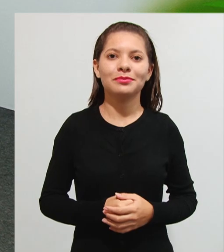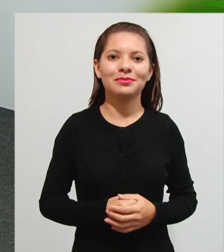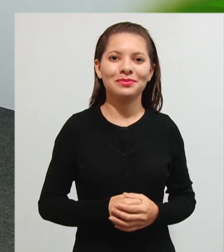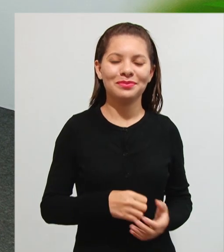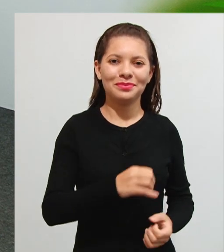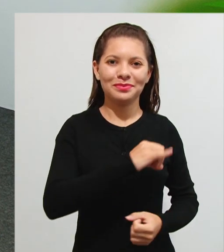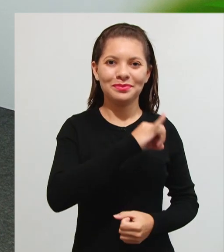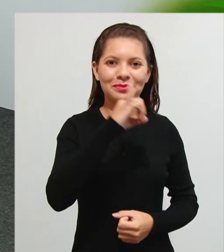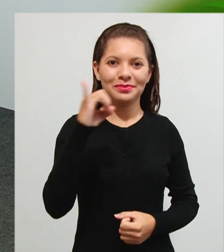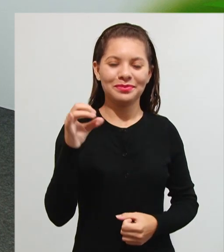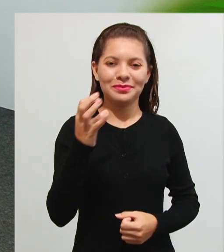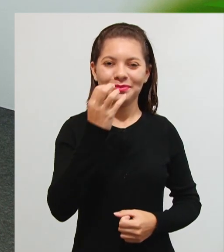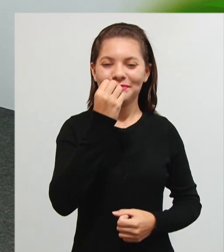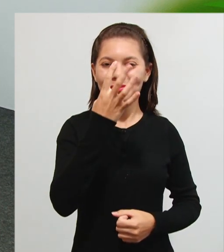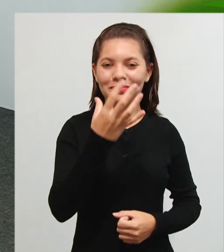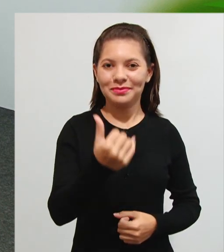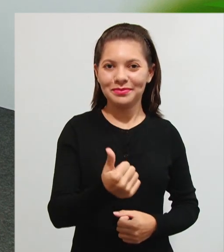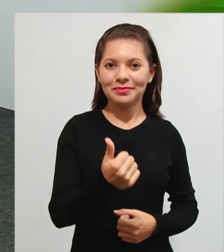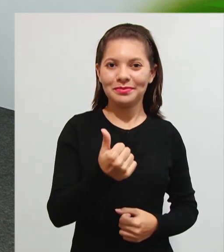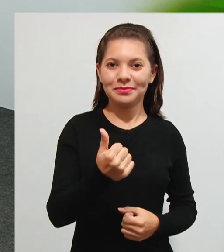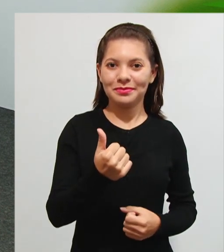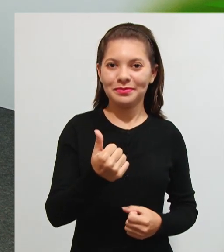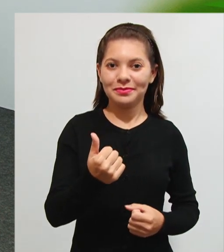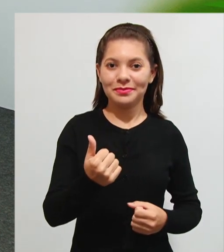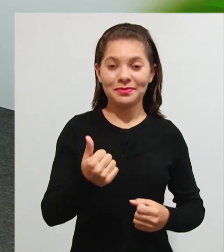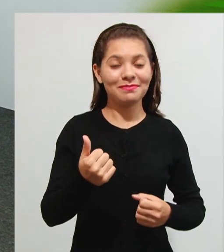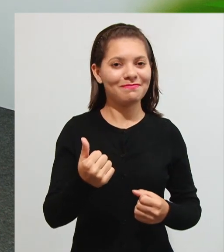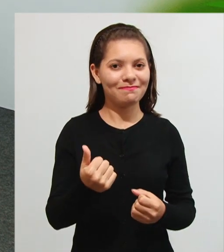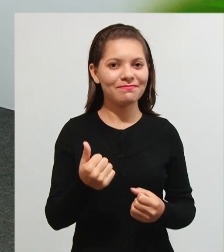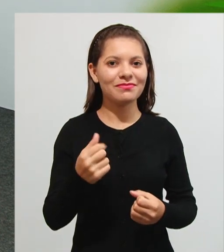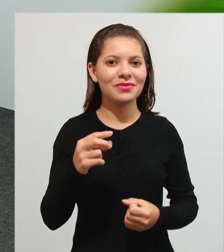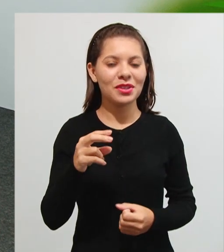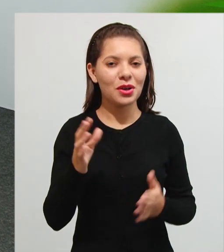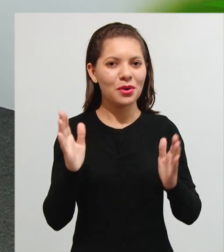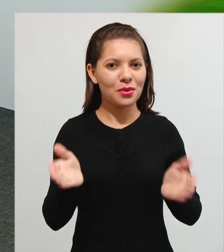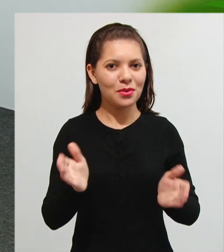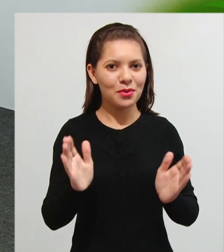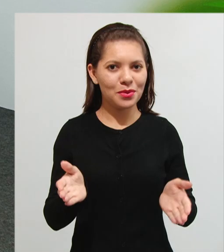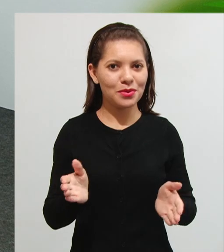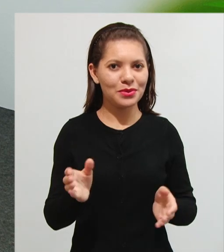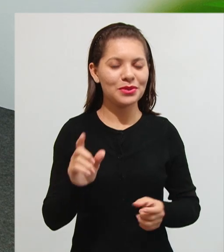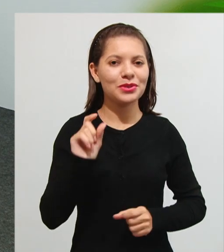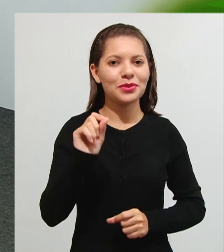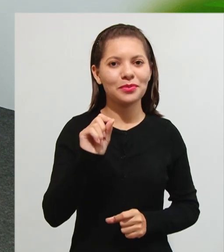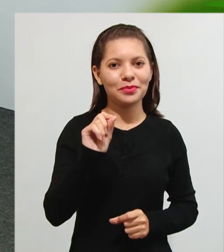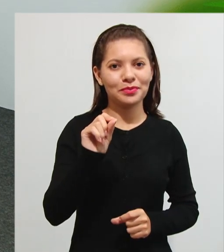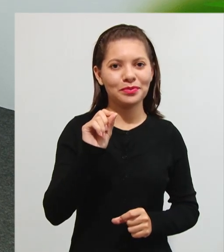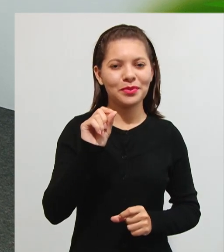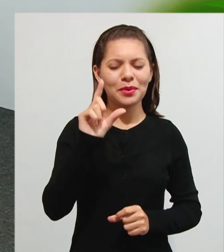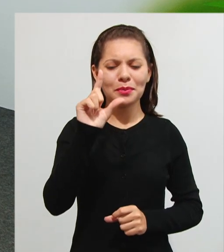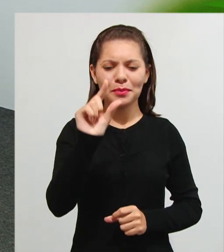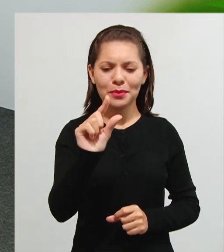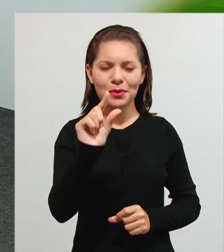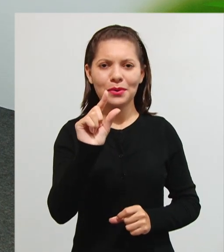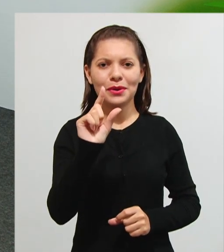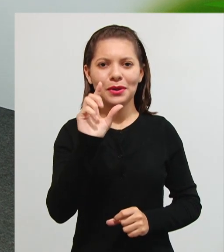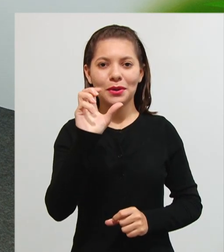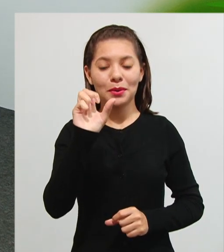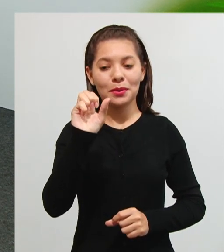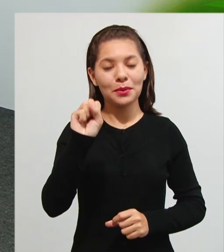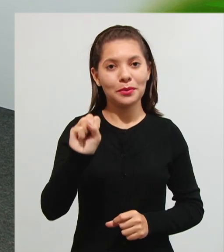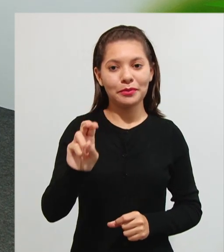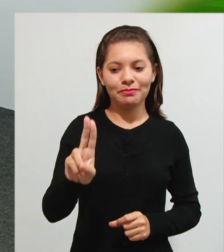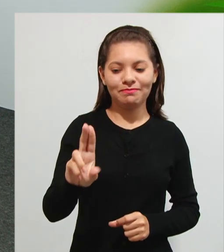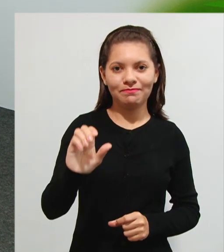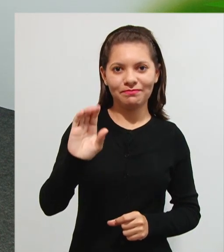Olá tudo bem Estamos de volta hoje com mais um pouquinho do subsistemas